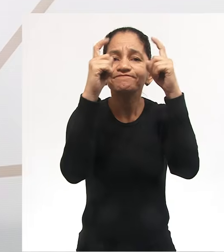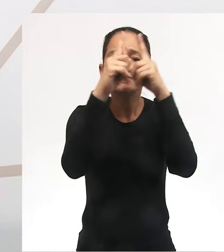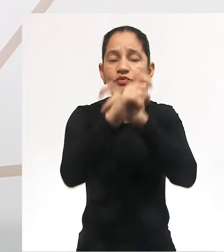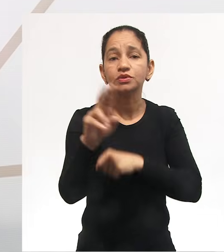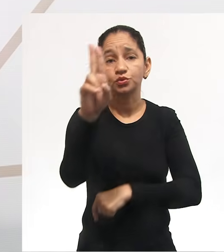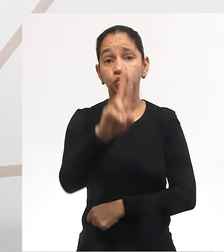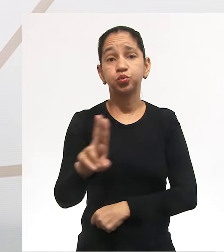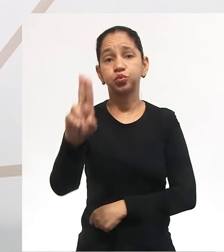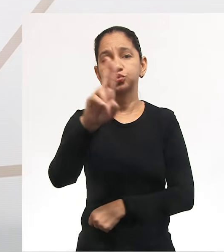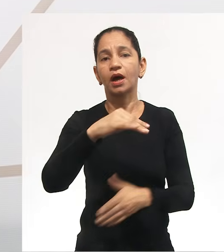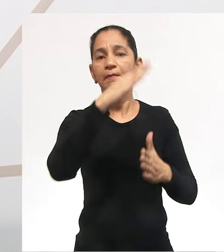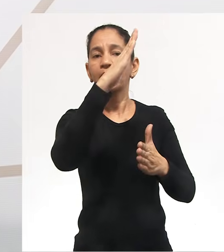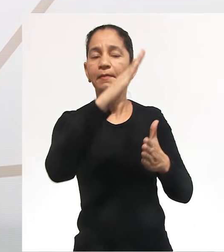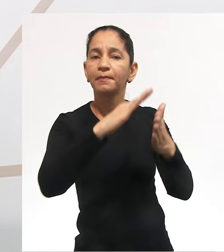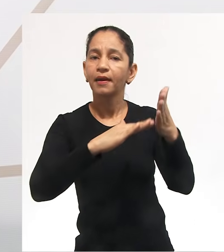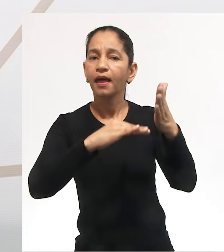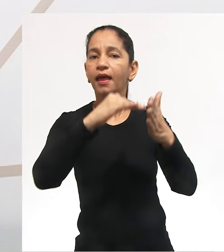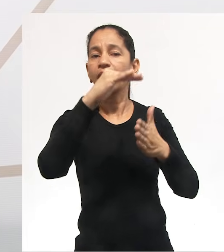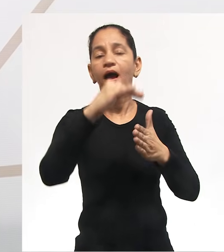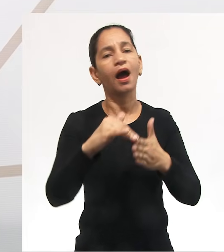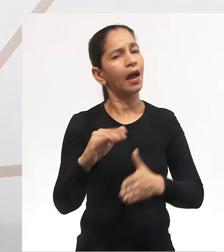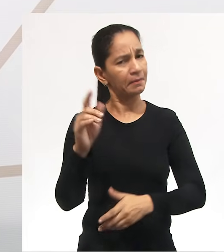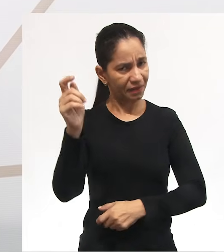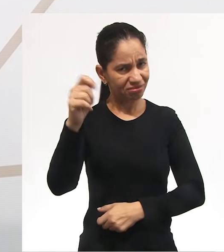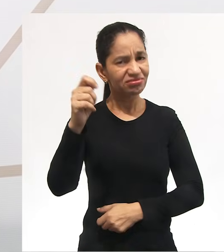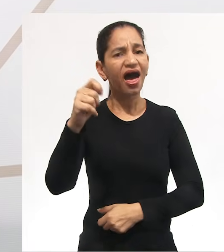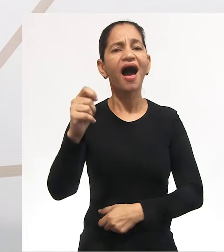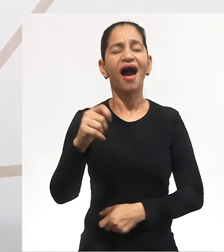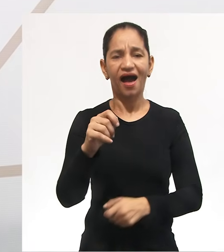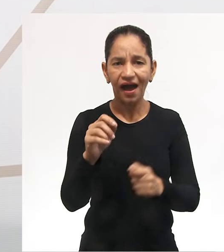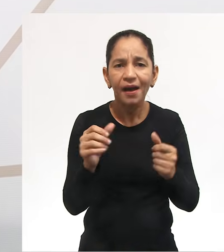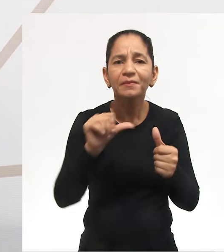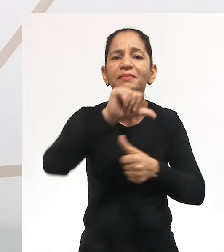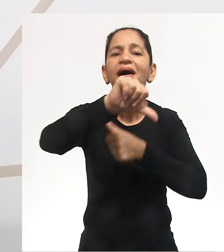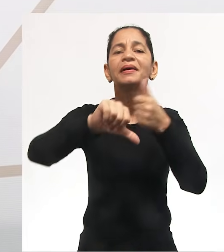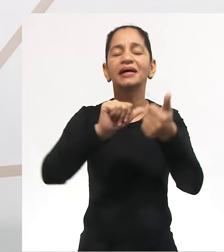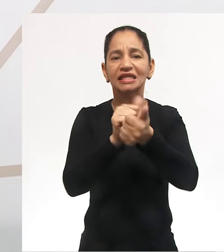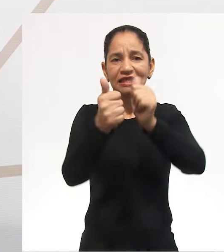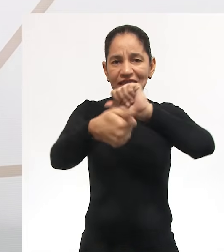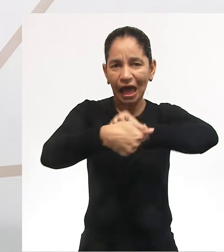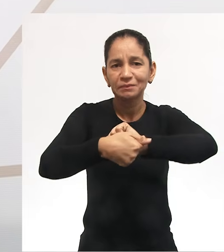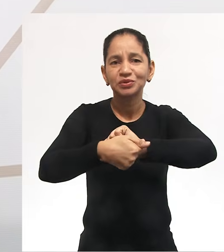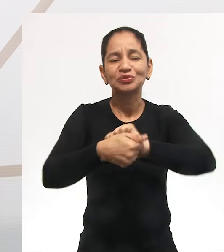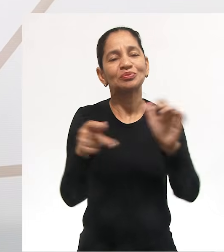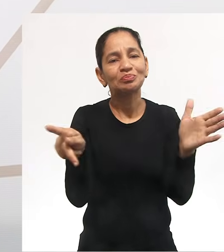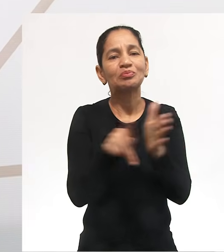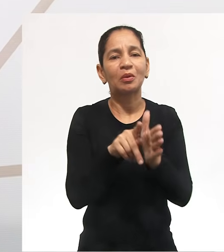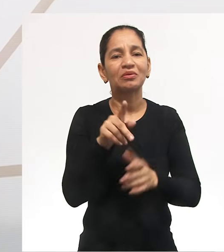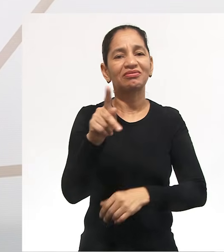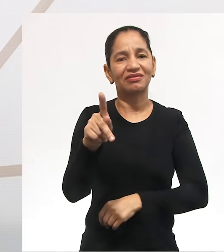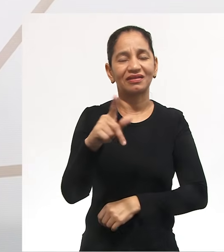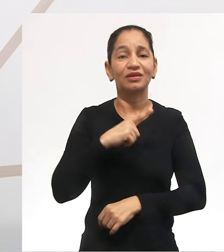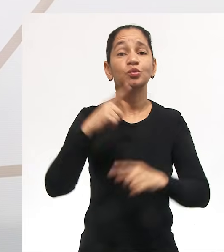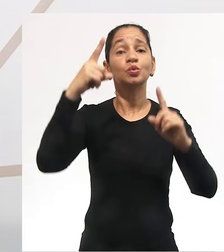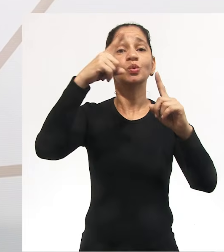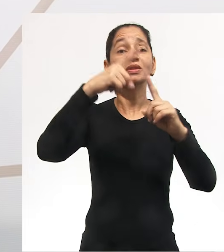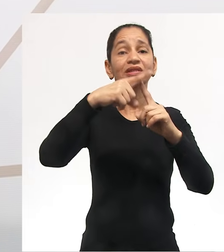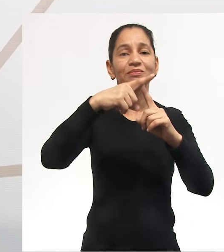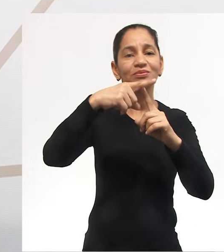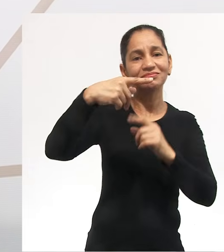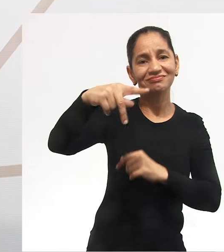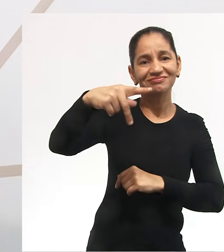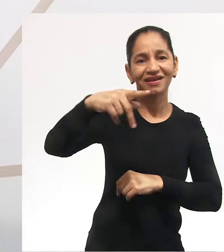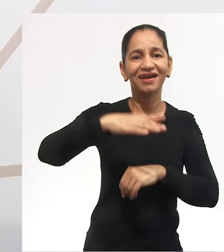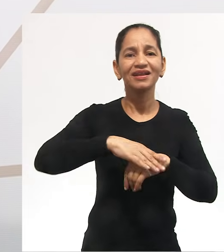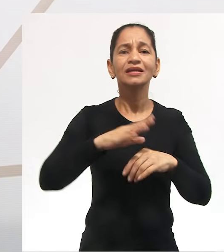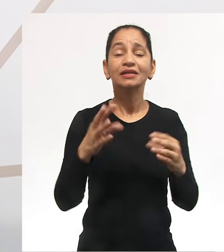então ele teve uma dificuldadezinha no manuseio do pincel, mas nada que ele não deixasse de fazer, entendeu? Mas